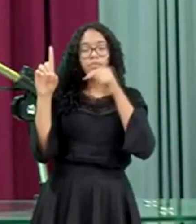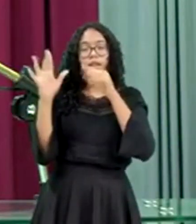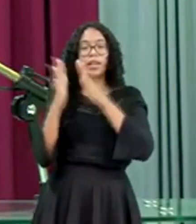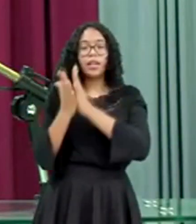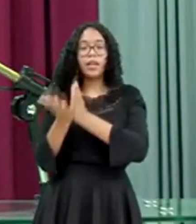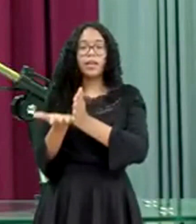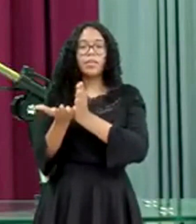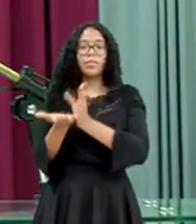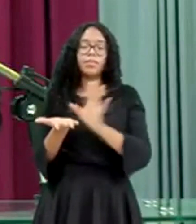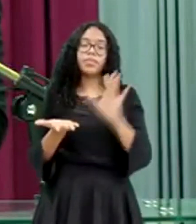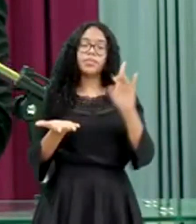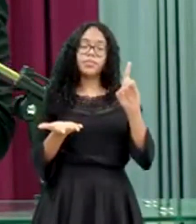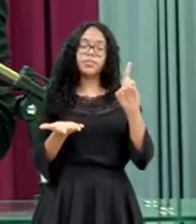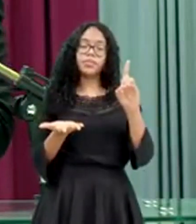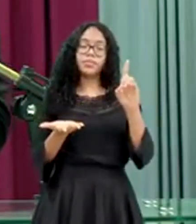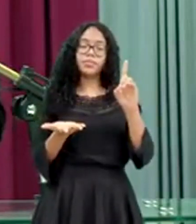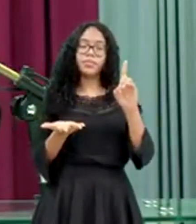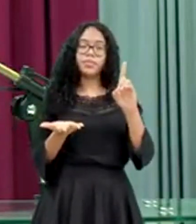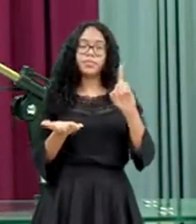de Deus.